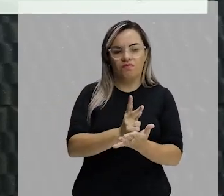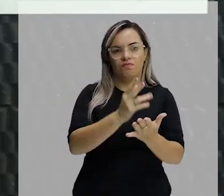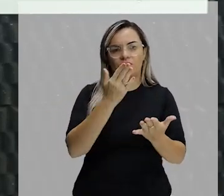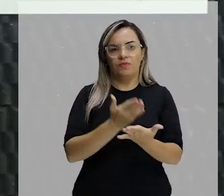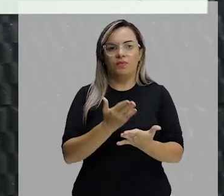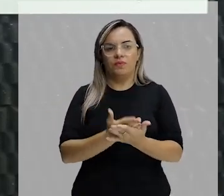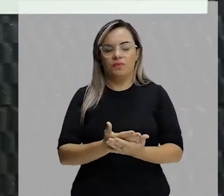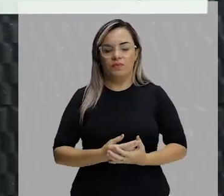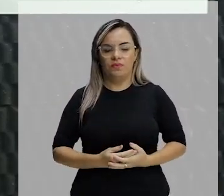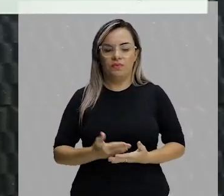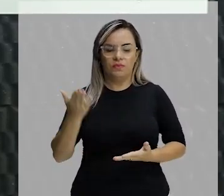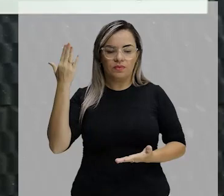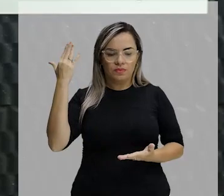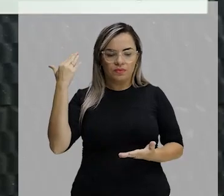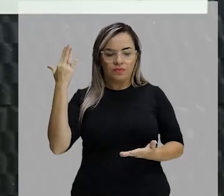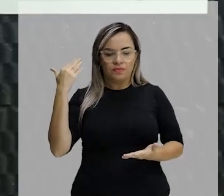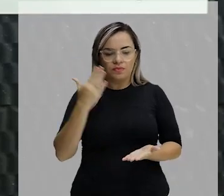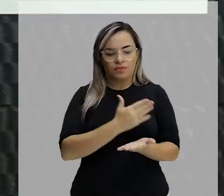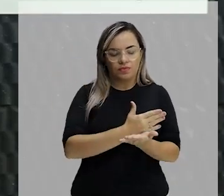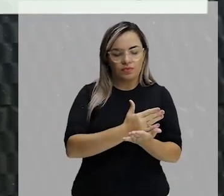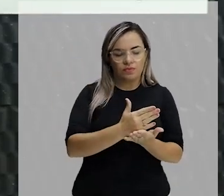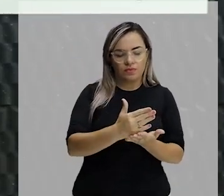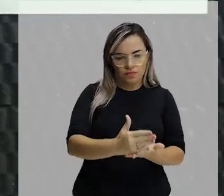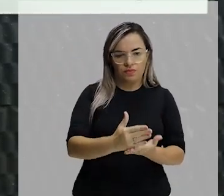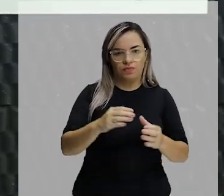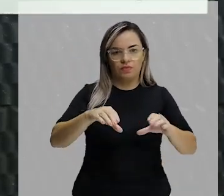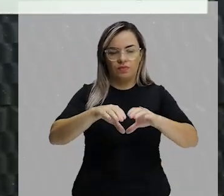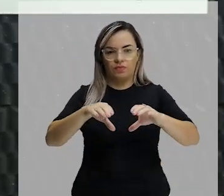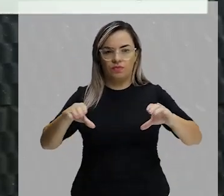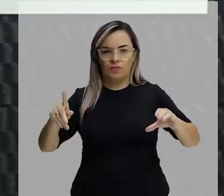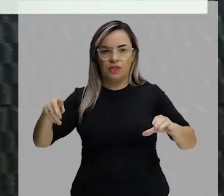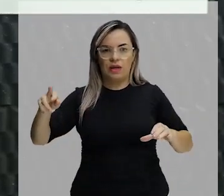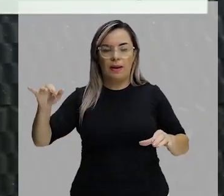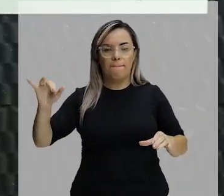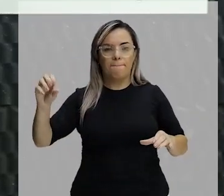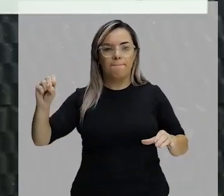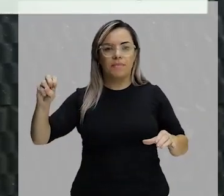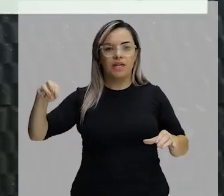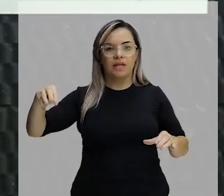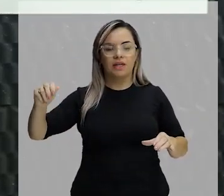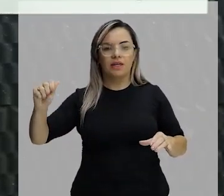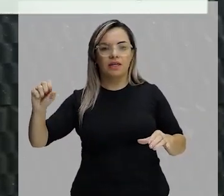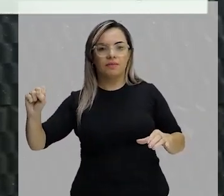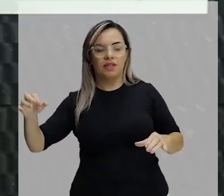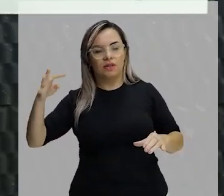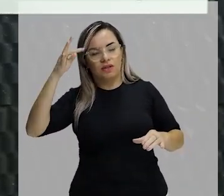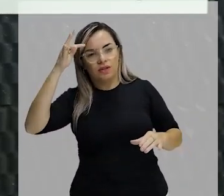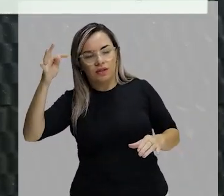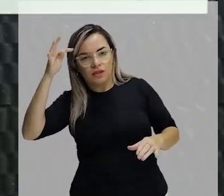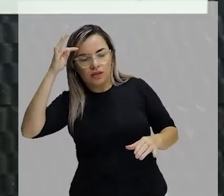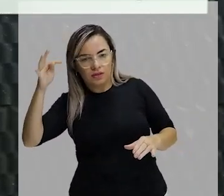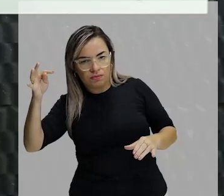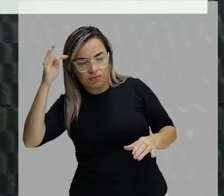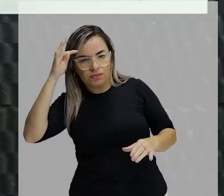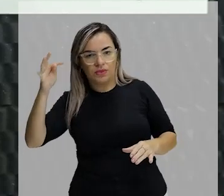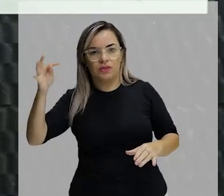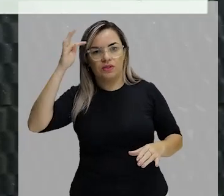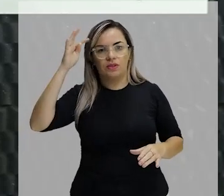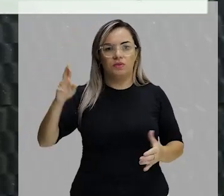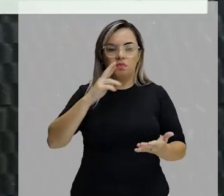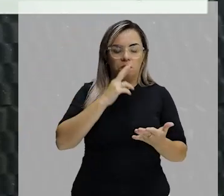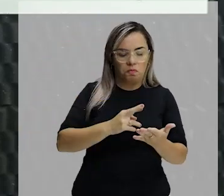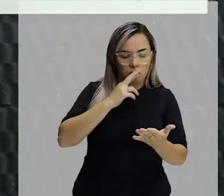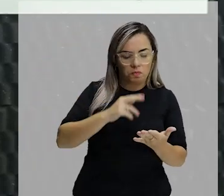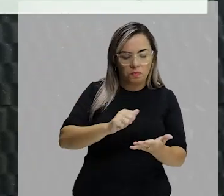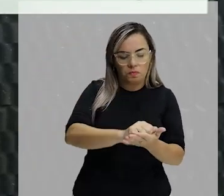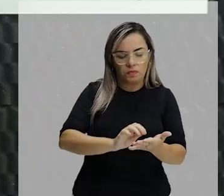Beleza? Então, na aula passada nós já começamos a falar sobre o prisma, né? Demos aquela aula teórica sobre prisma, resolvemos até alguns